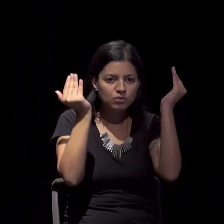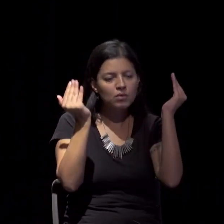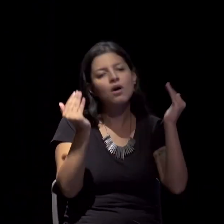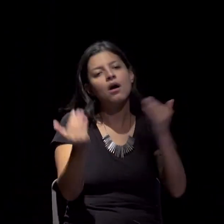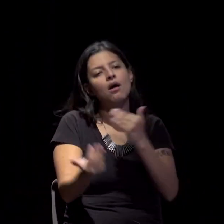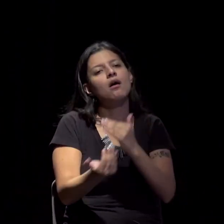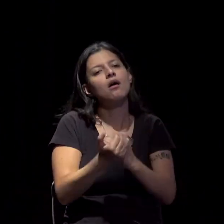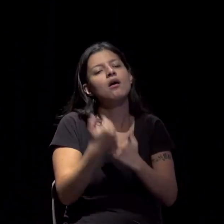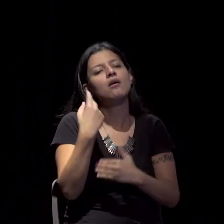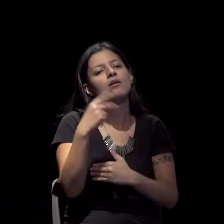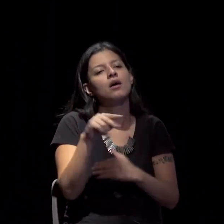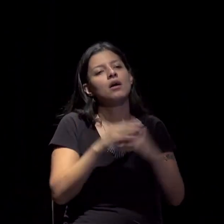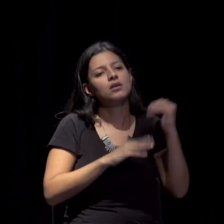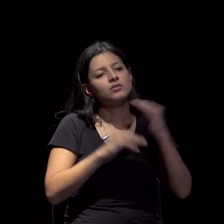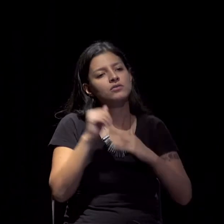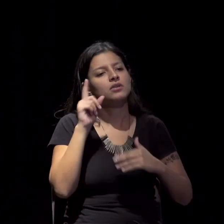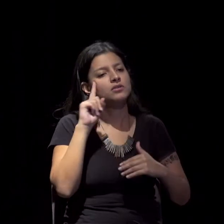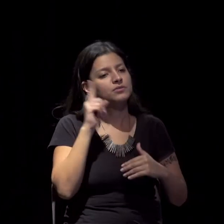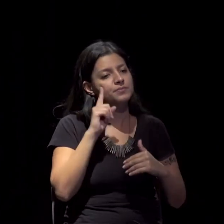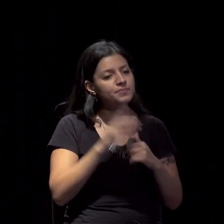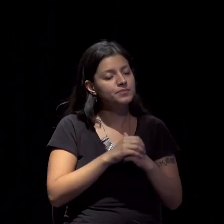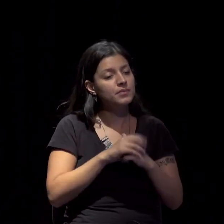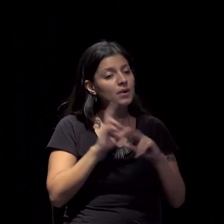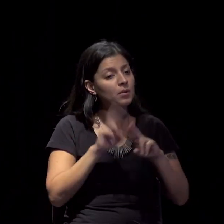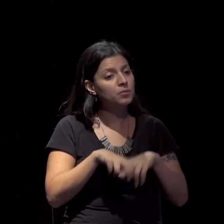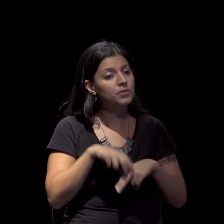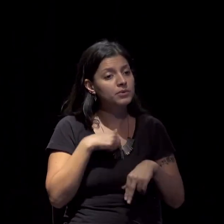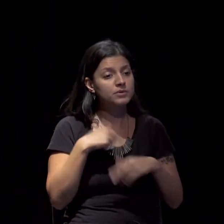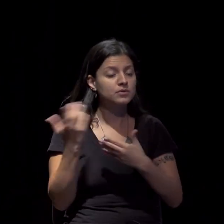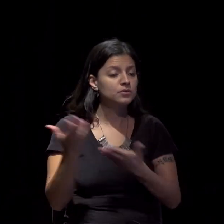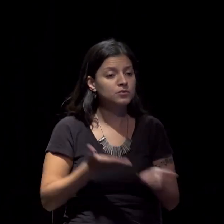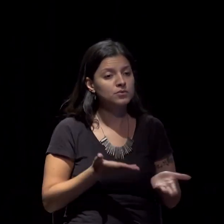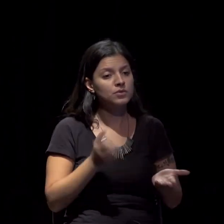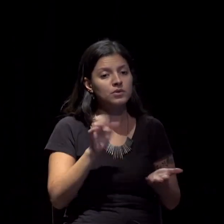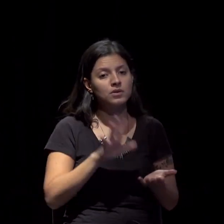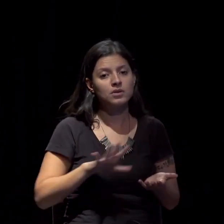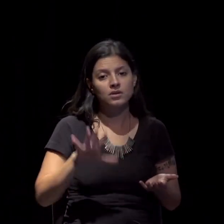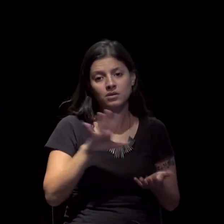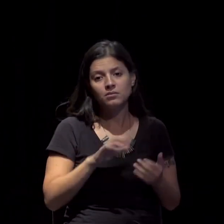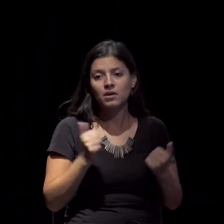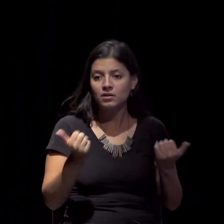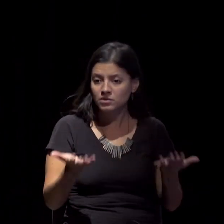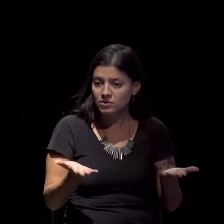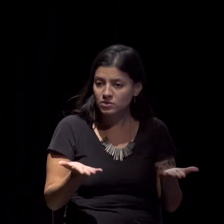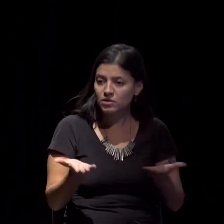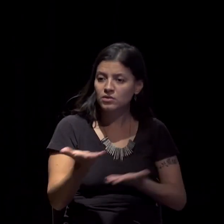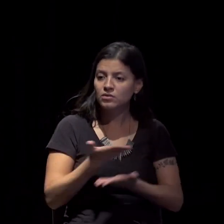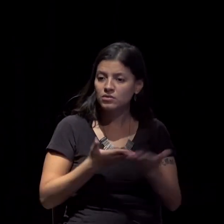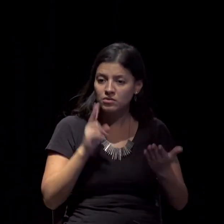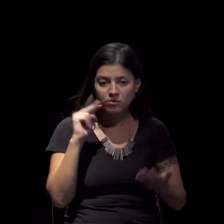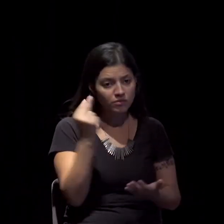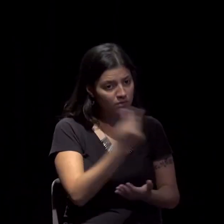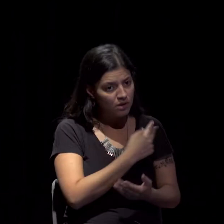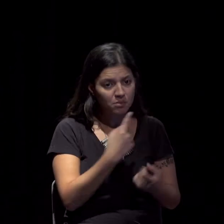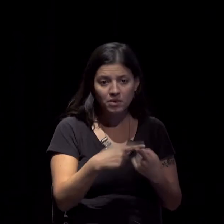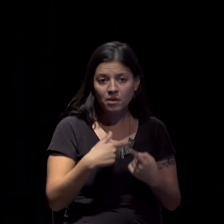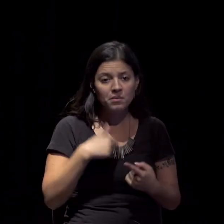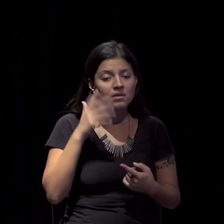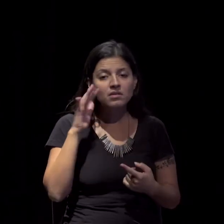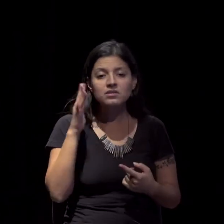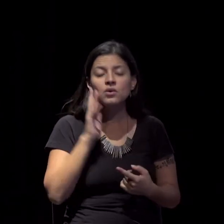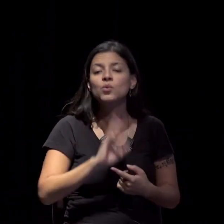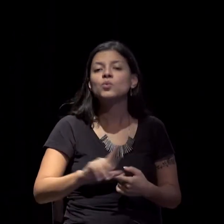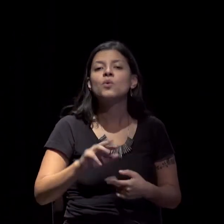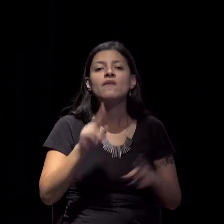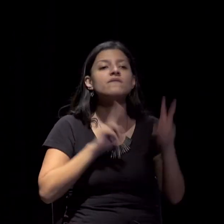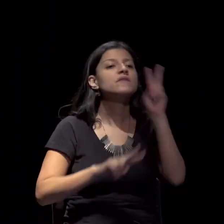pessoas. Por isso mesmo é que eu não trouxe nenhuma imagem, né, para compartilhar com vocês, já que a minha intenção não era discutir o